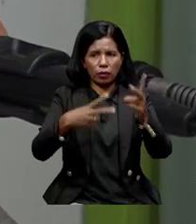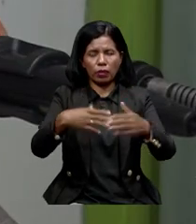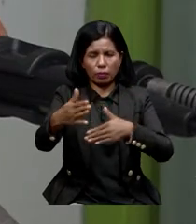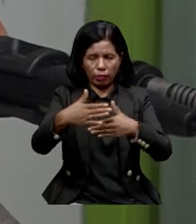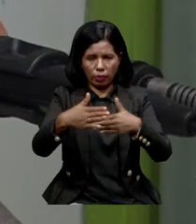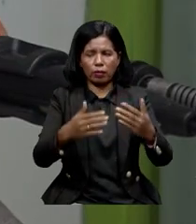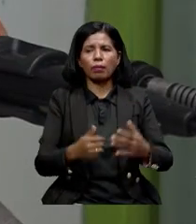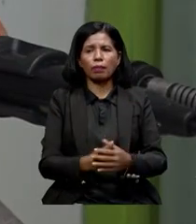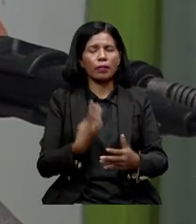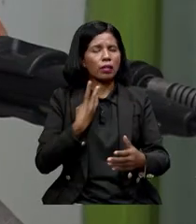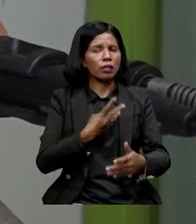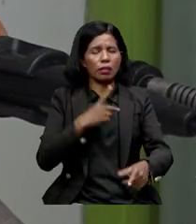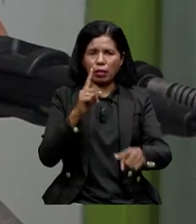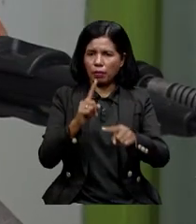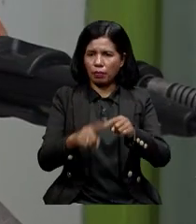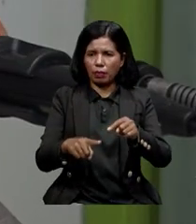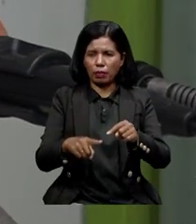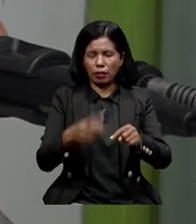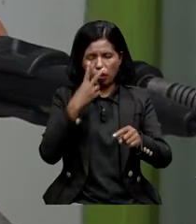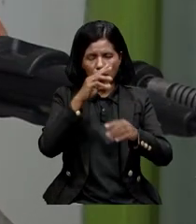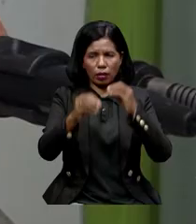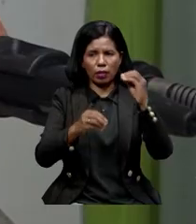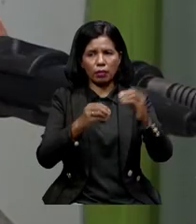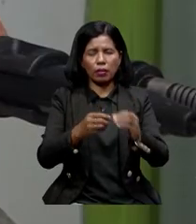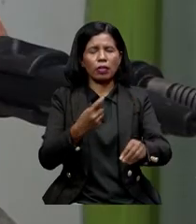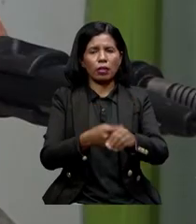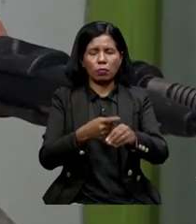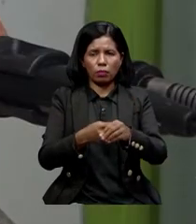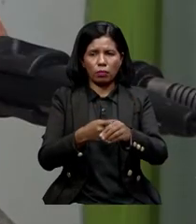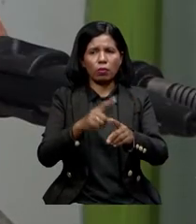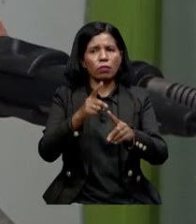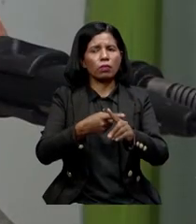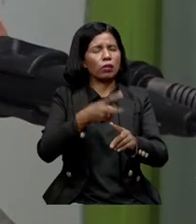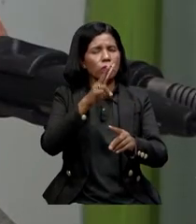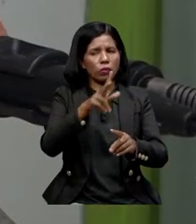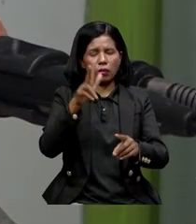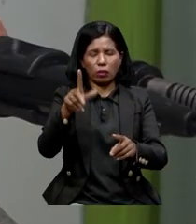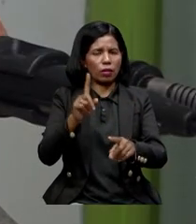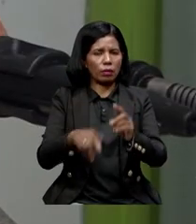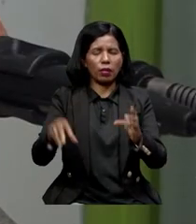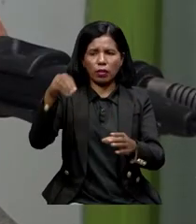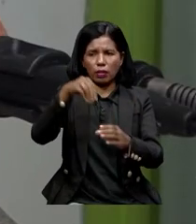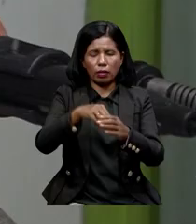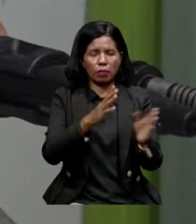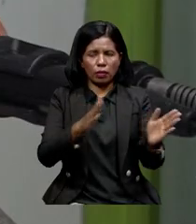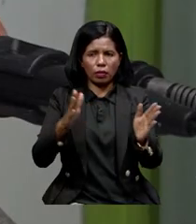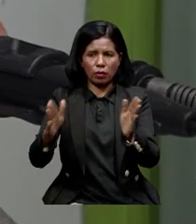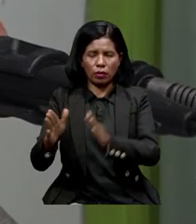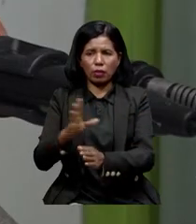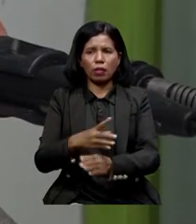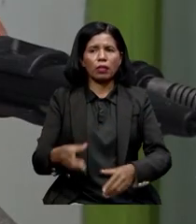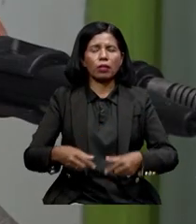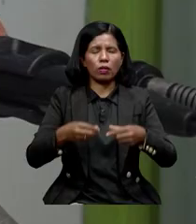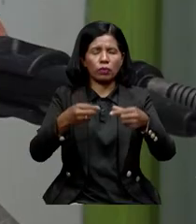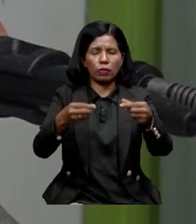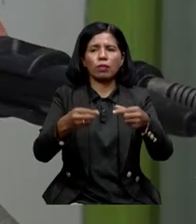não então itala bele concurso também concursos há tempo para se for na rua toda então na bele conclui e tem a processo a procedimento a torre para